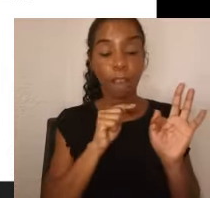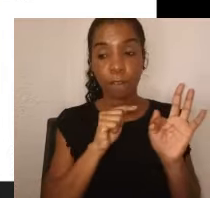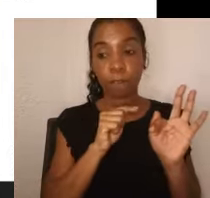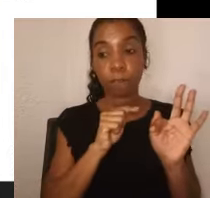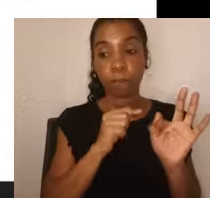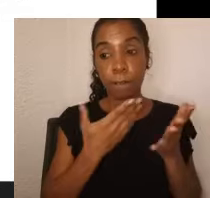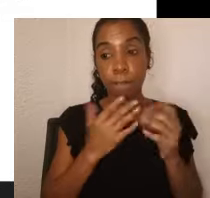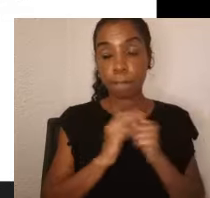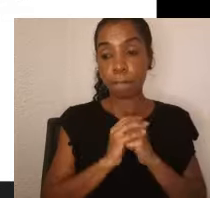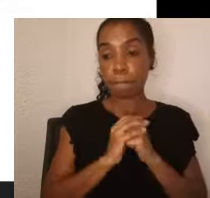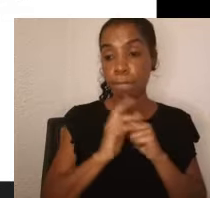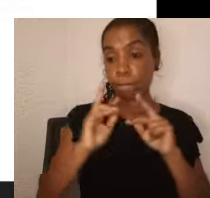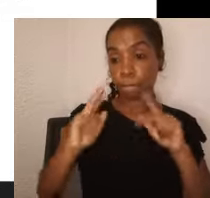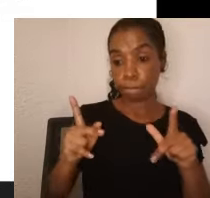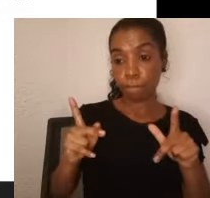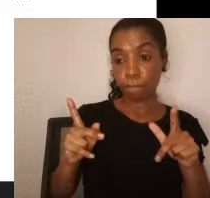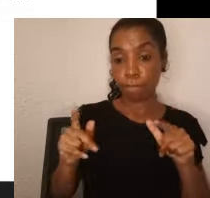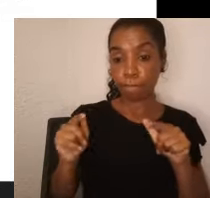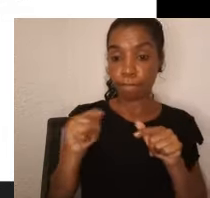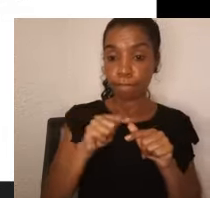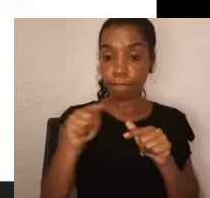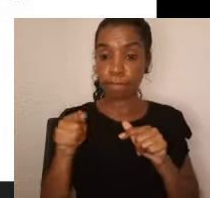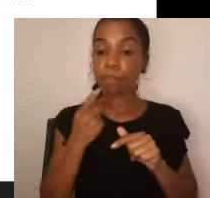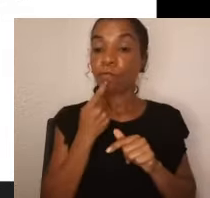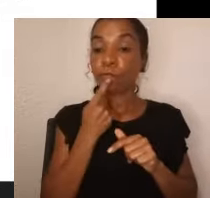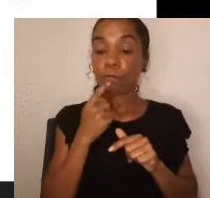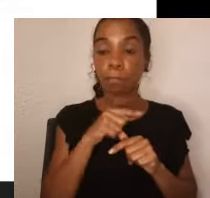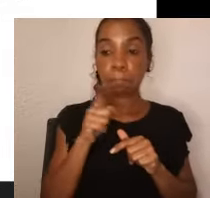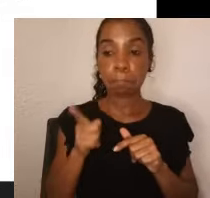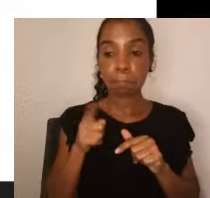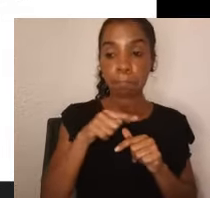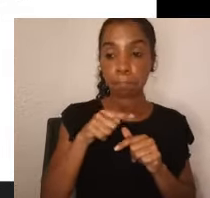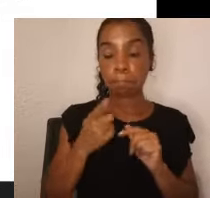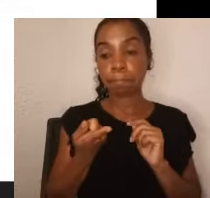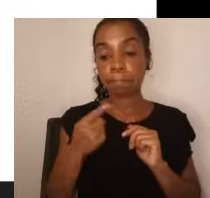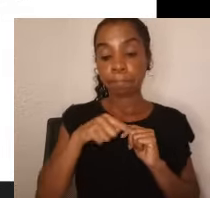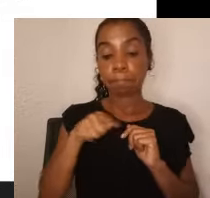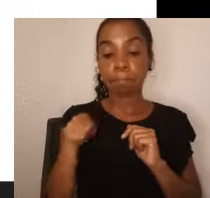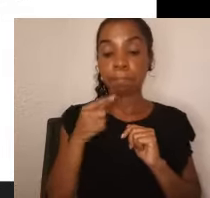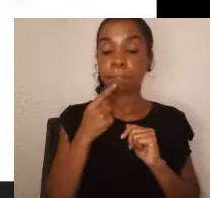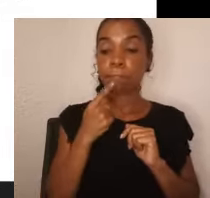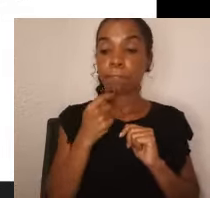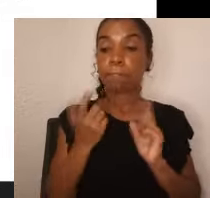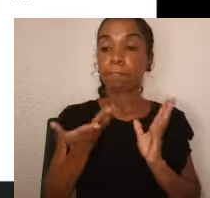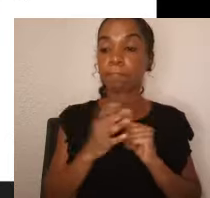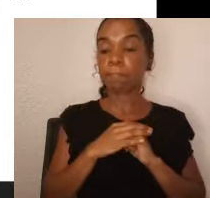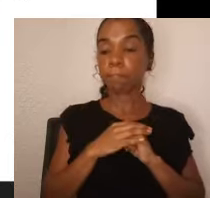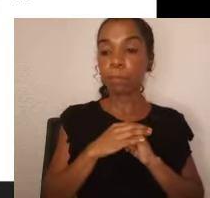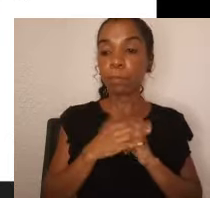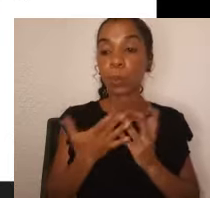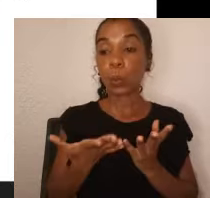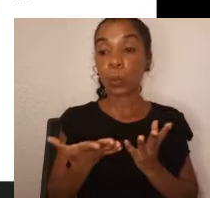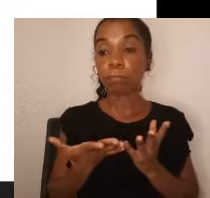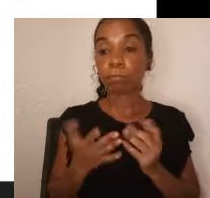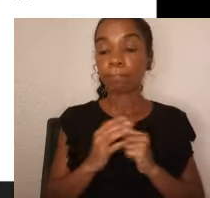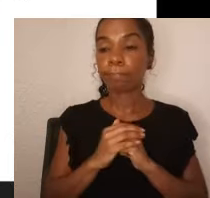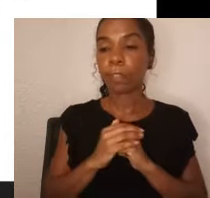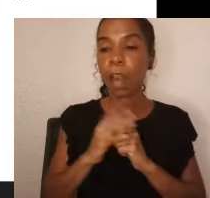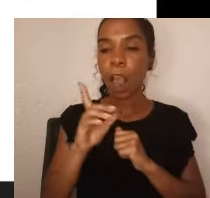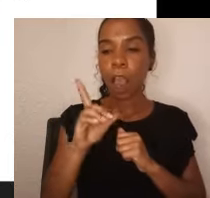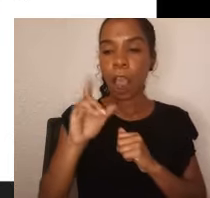Quando o limite da função no ponto for igual ao valor da função no